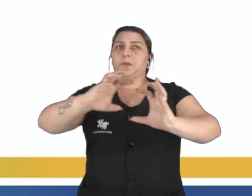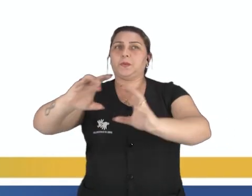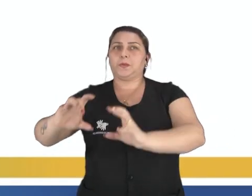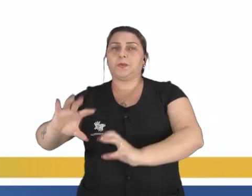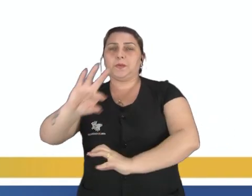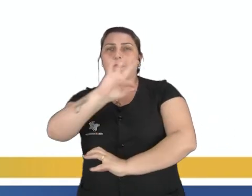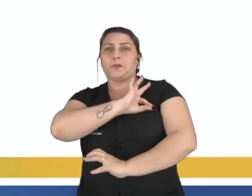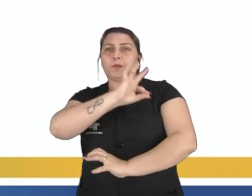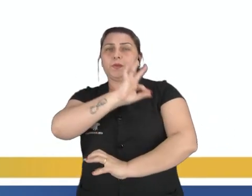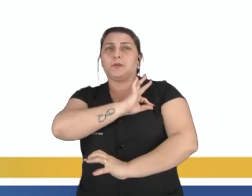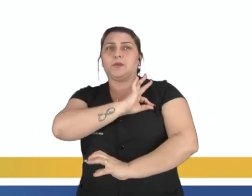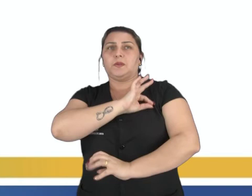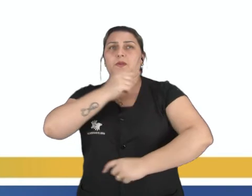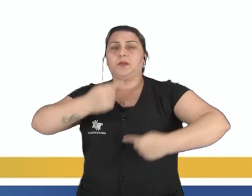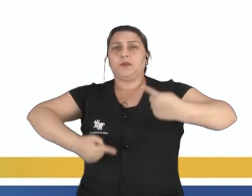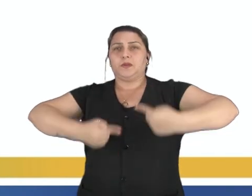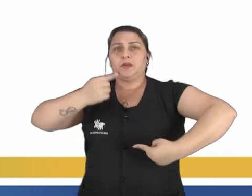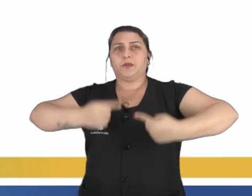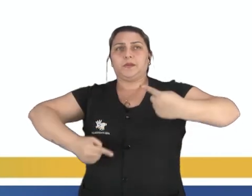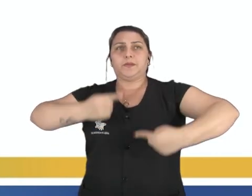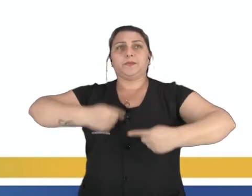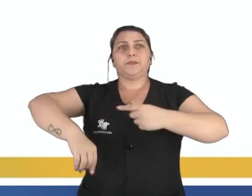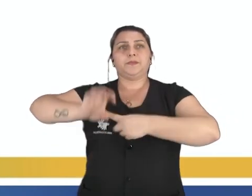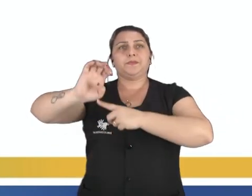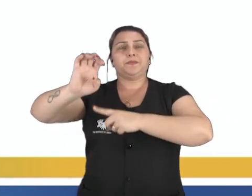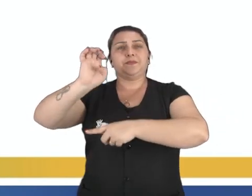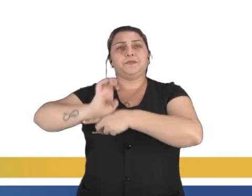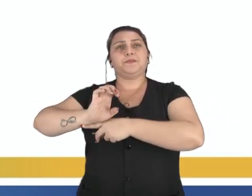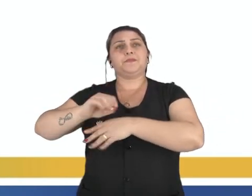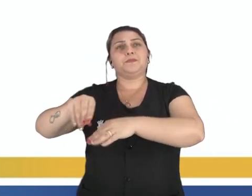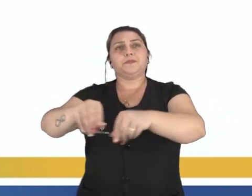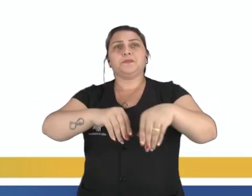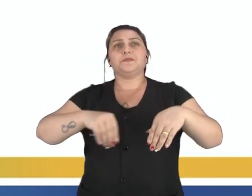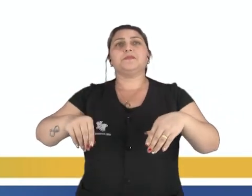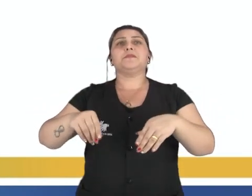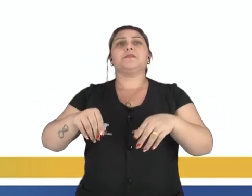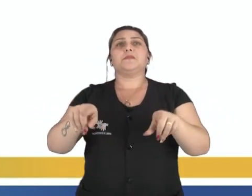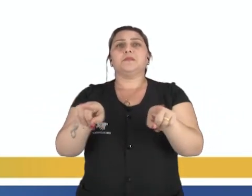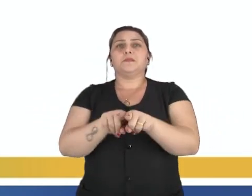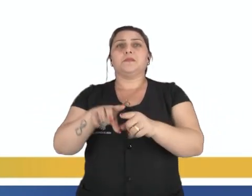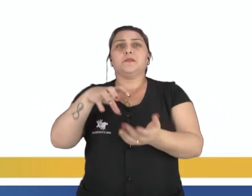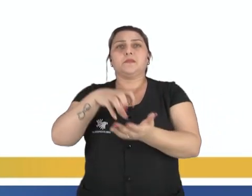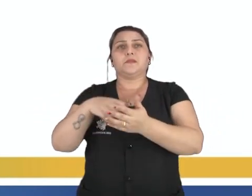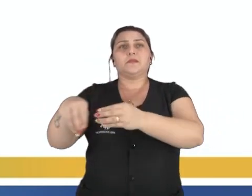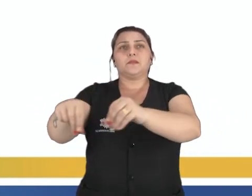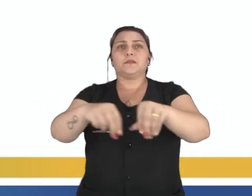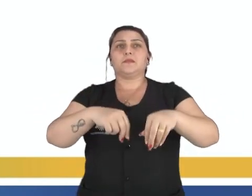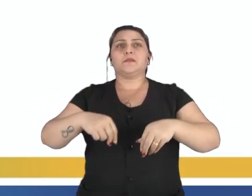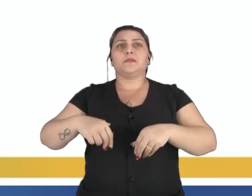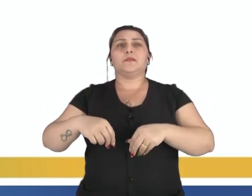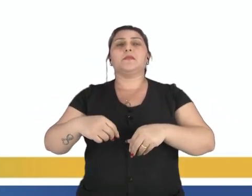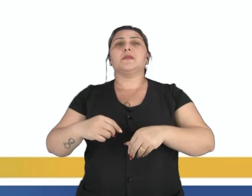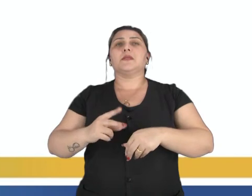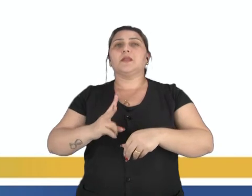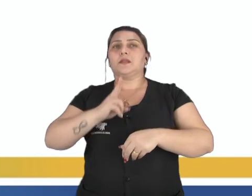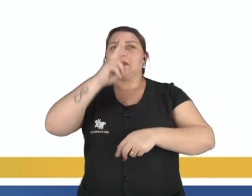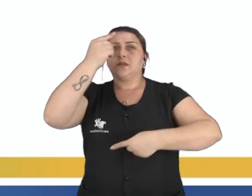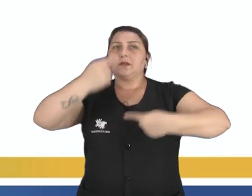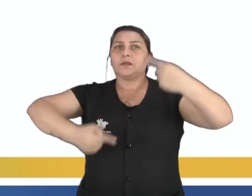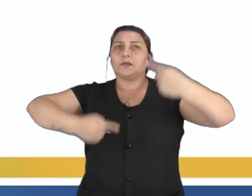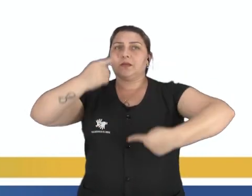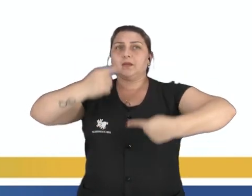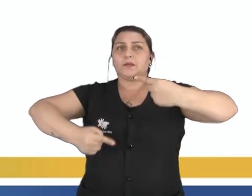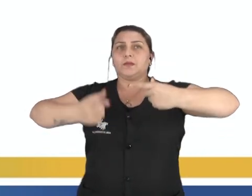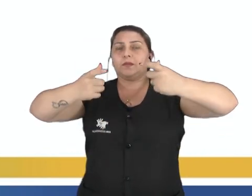opressão mantido pelo exército e polícia. E E. Agrária, marcada pela concentração de terra e do